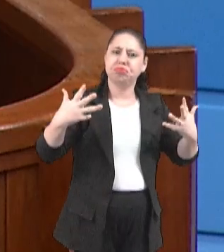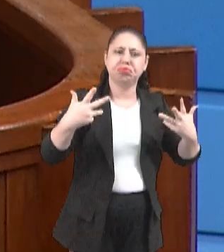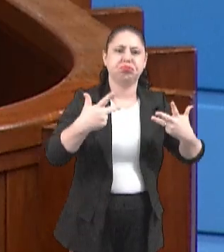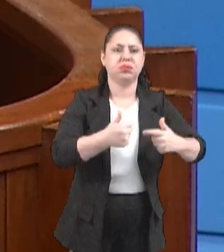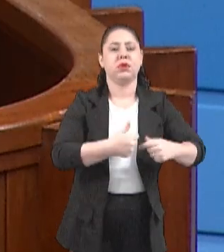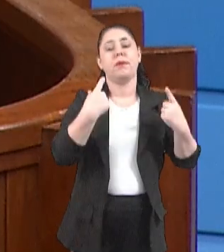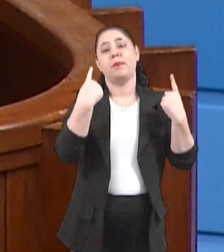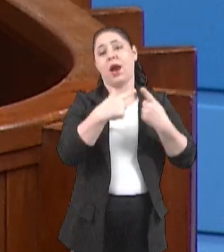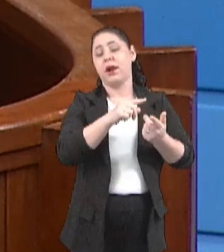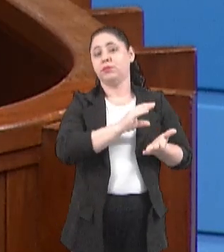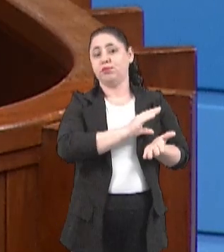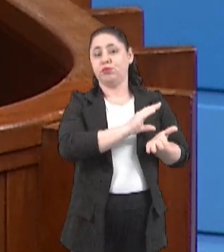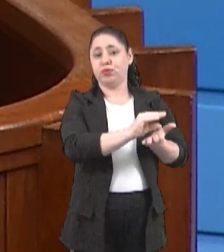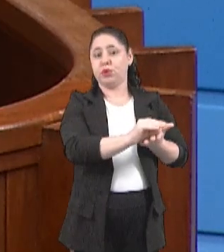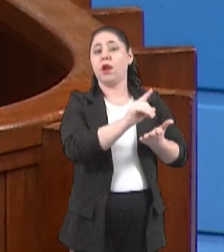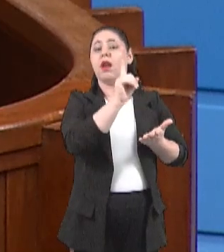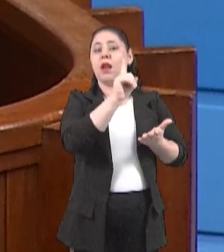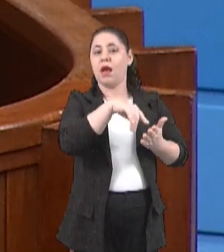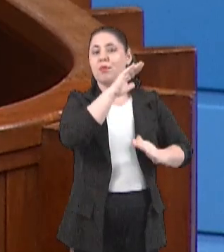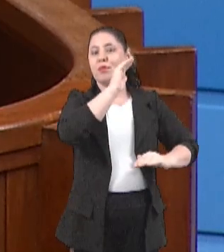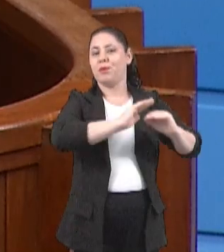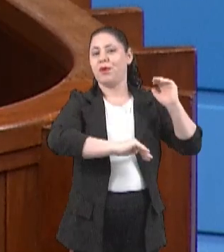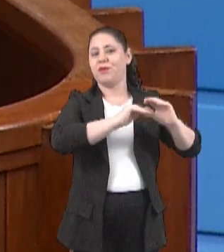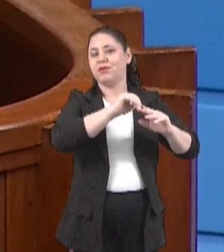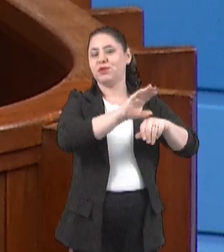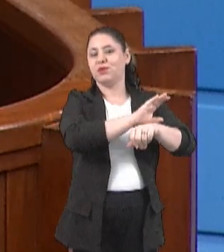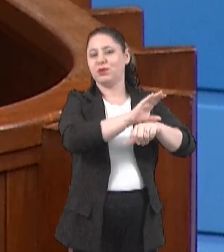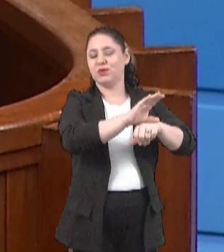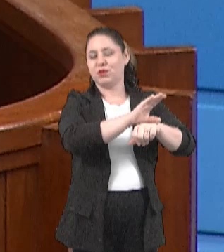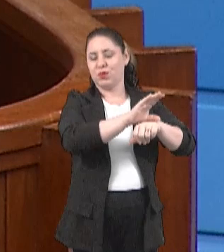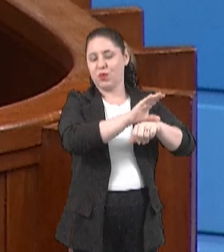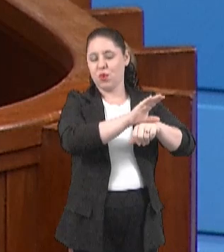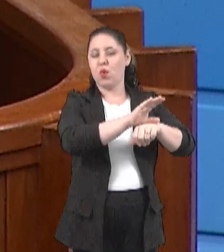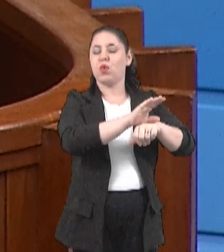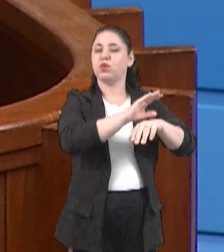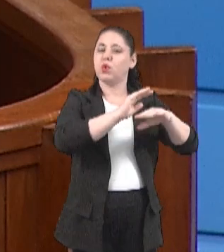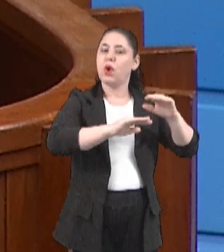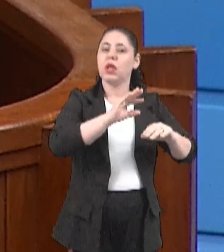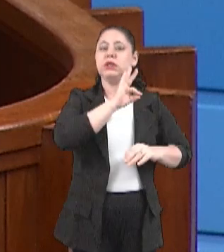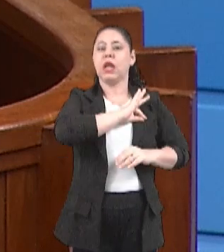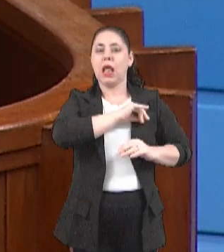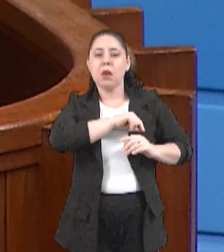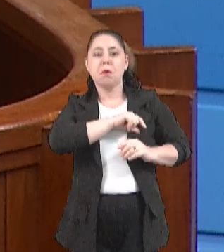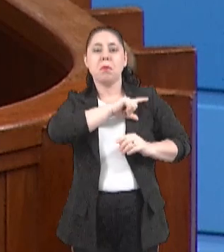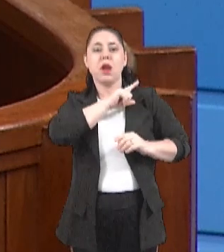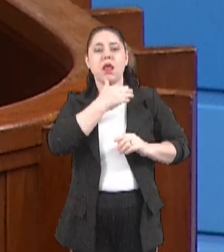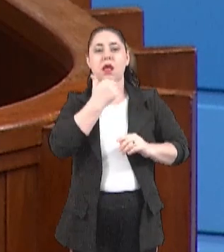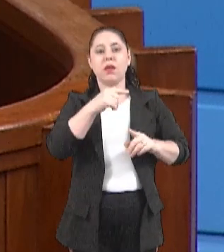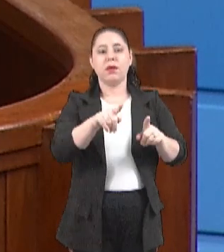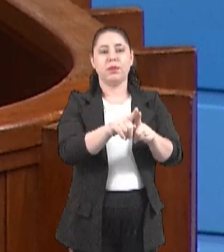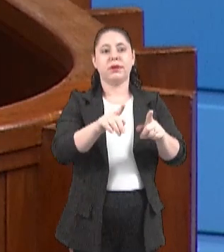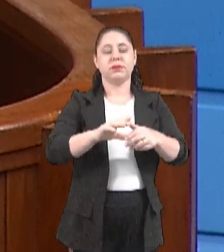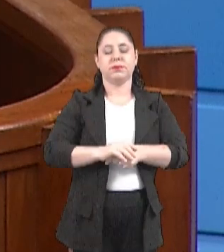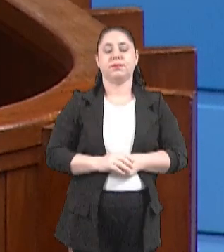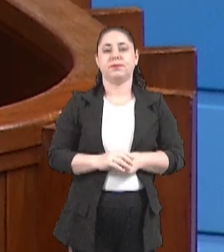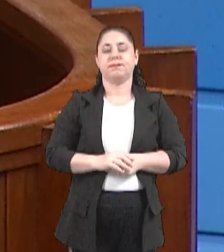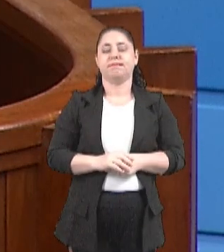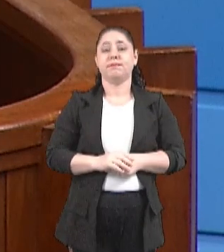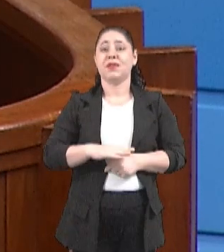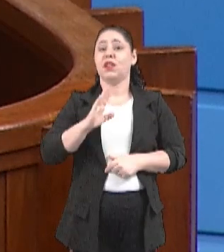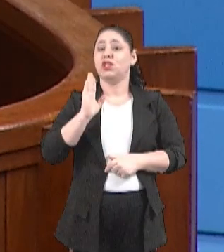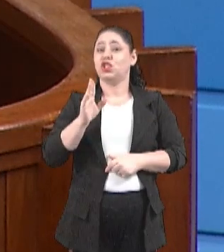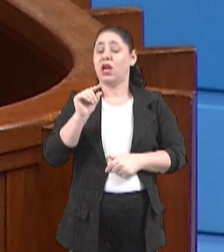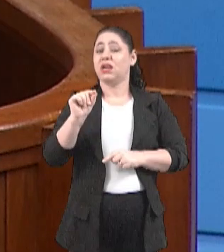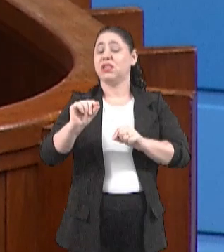tem investimento na carreira dos professores e das professoras. O processo